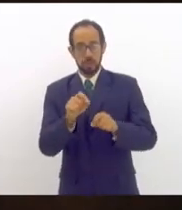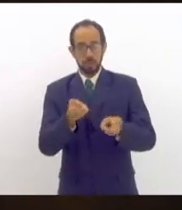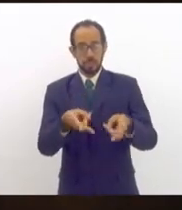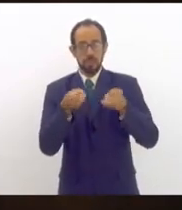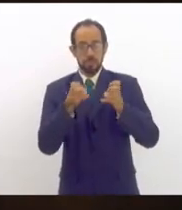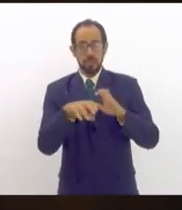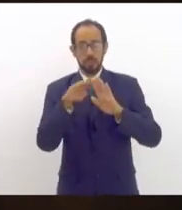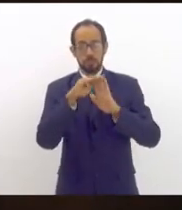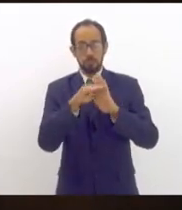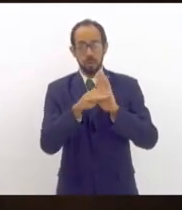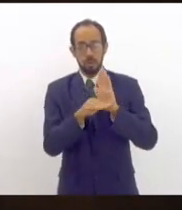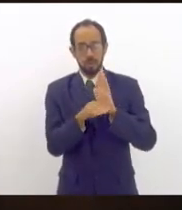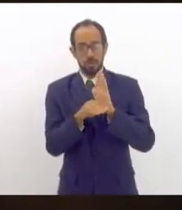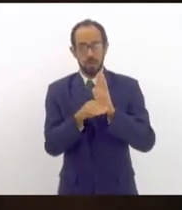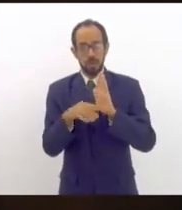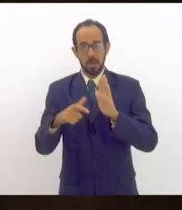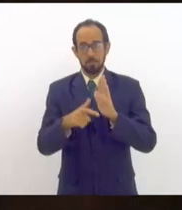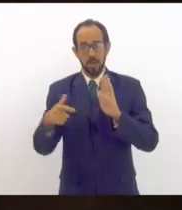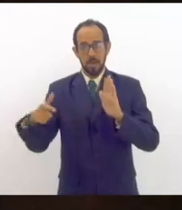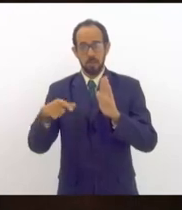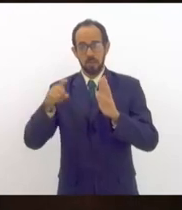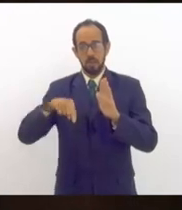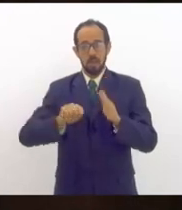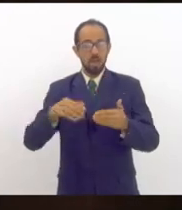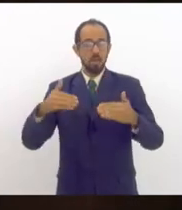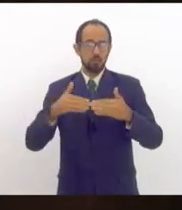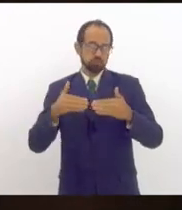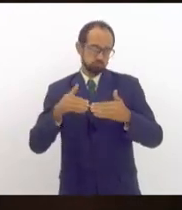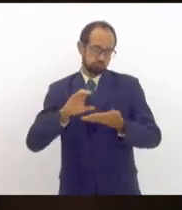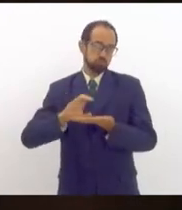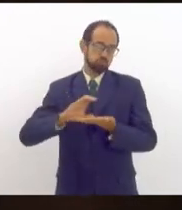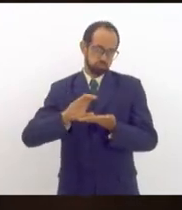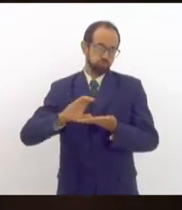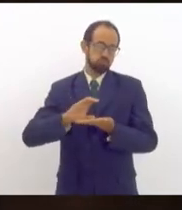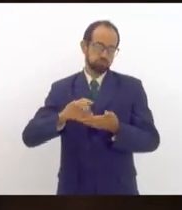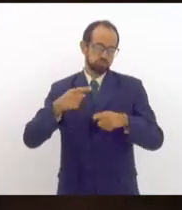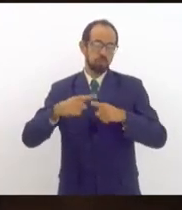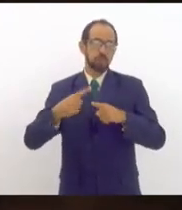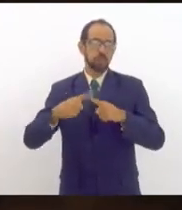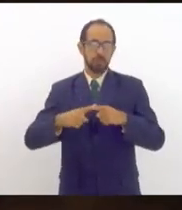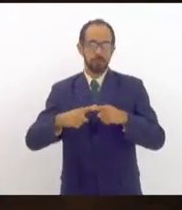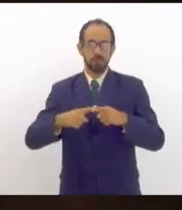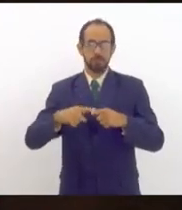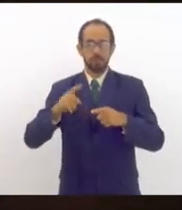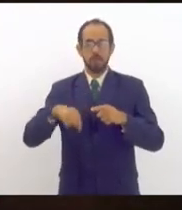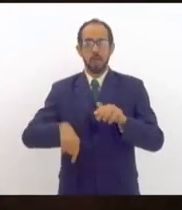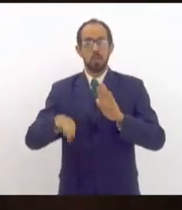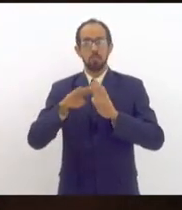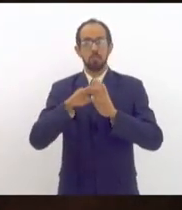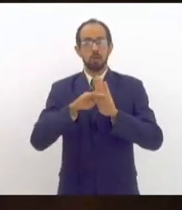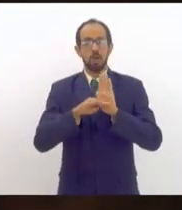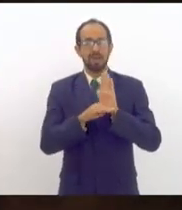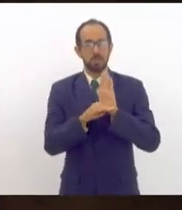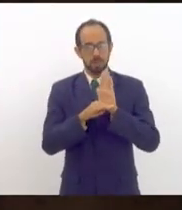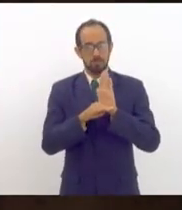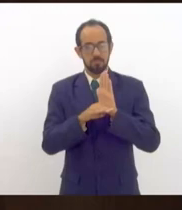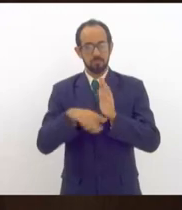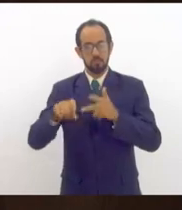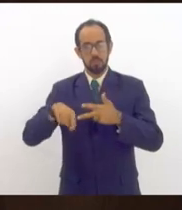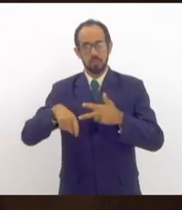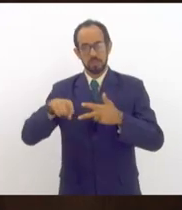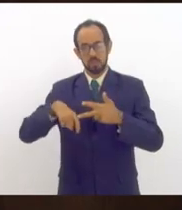na grande maioria das vezes é constitucional porque porque é um programa o Executivo